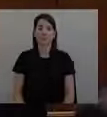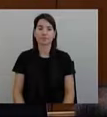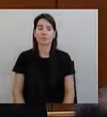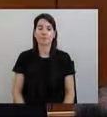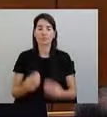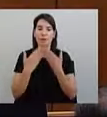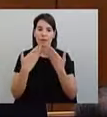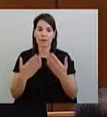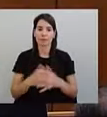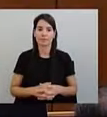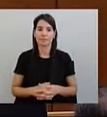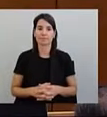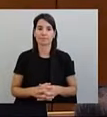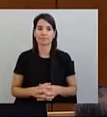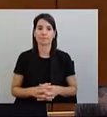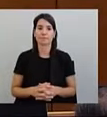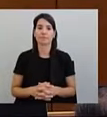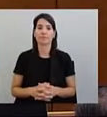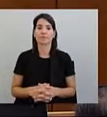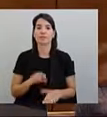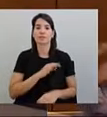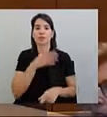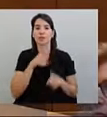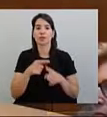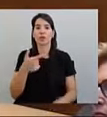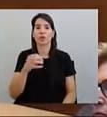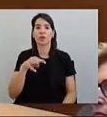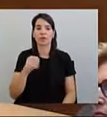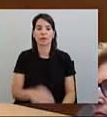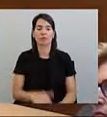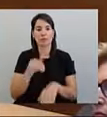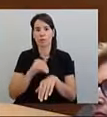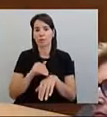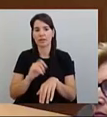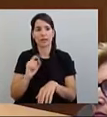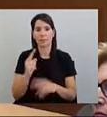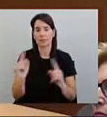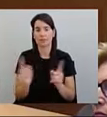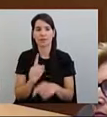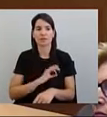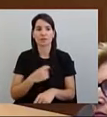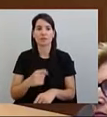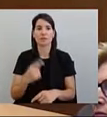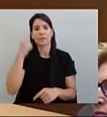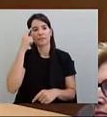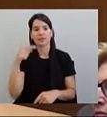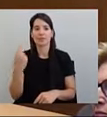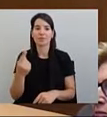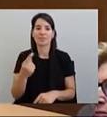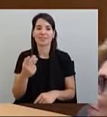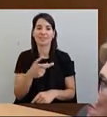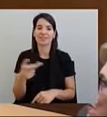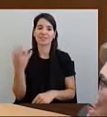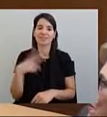Obrigado. Sr. Deputado Tomás Pereira, faz favor. É um último comentário muito rápido, Sr. Presidente, porque eu... Pensei não... que era outro dia. Não, eu também, se calhar